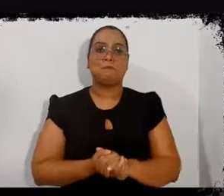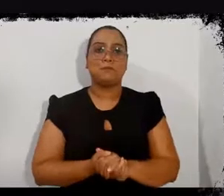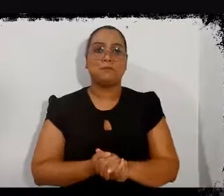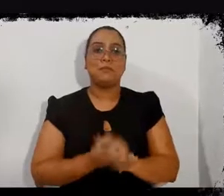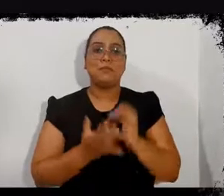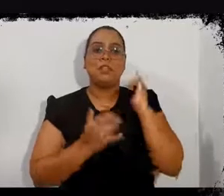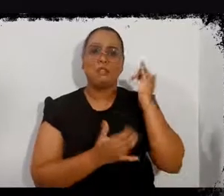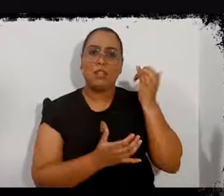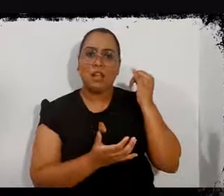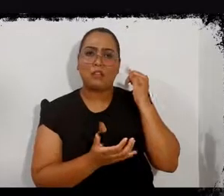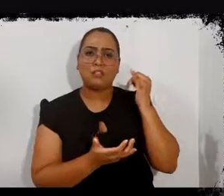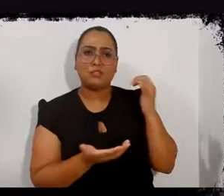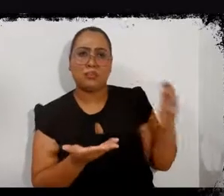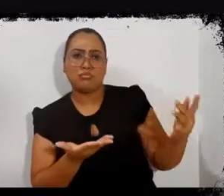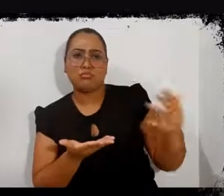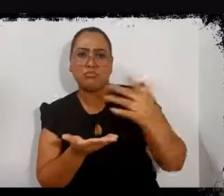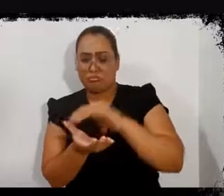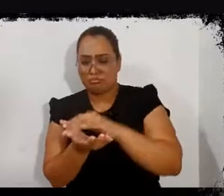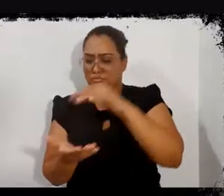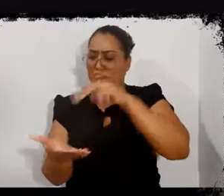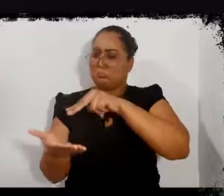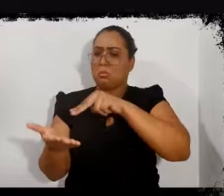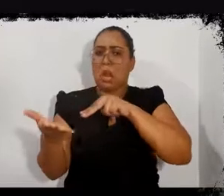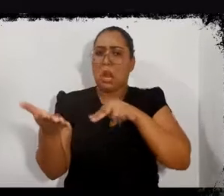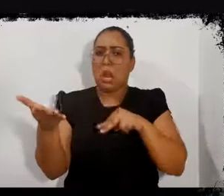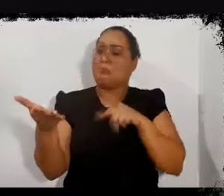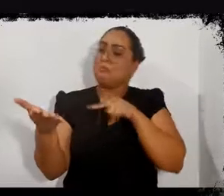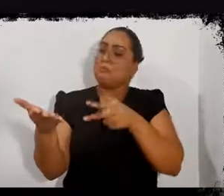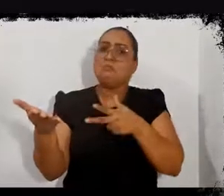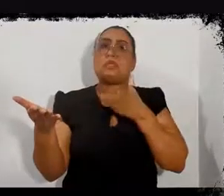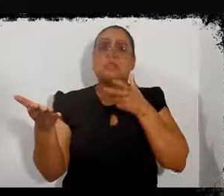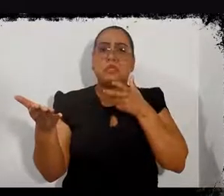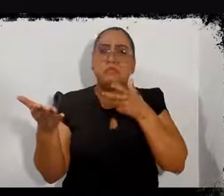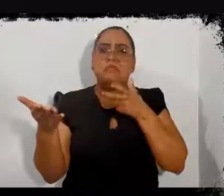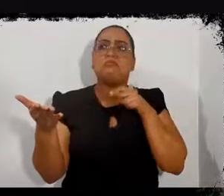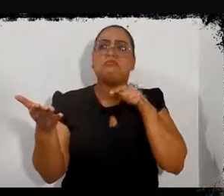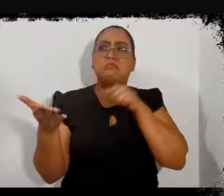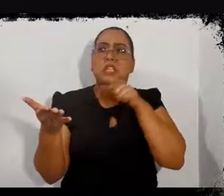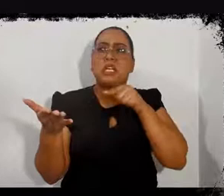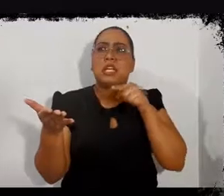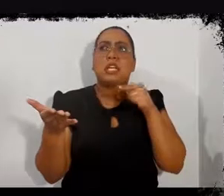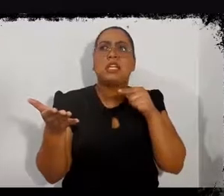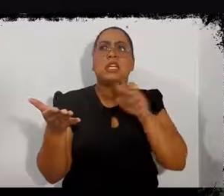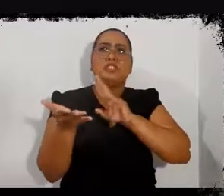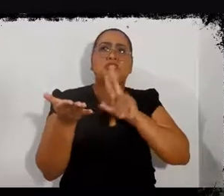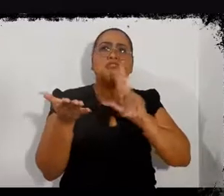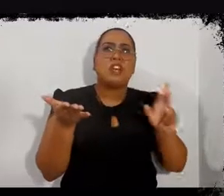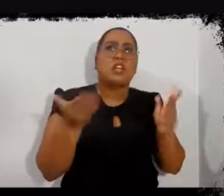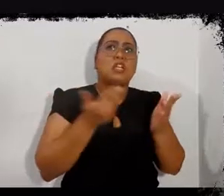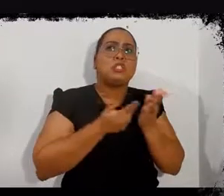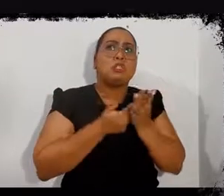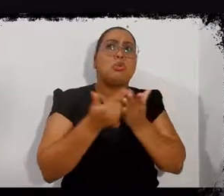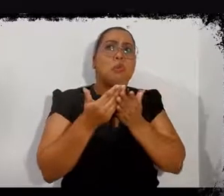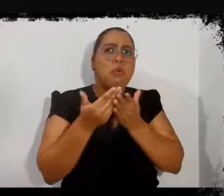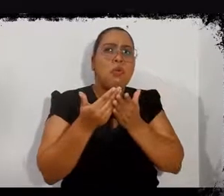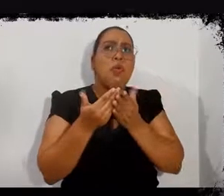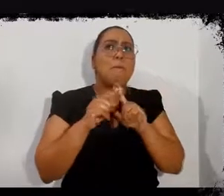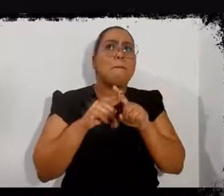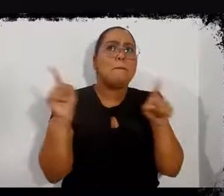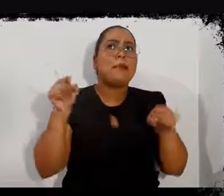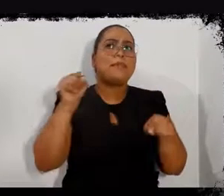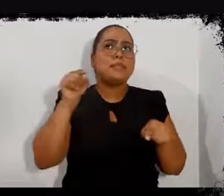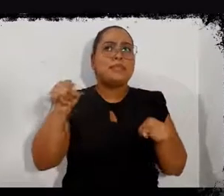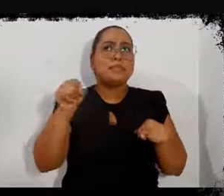percebeu-se que, apesar de terem origens bem diferentes, essas narrativas